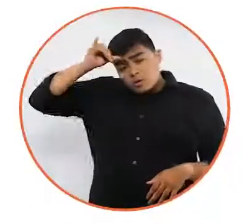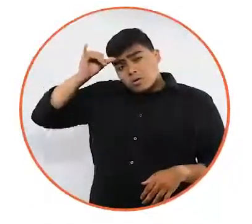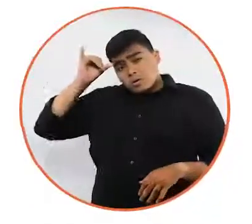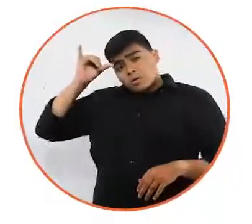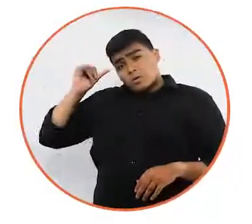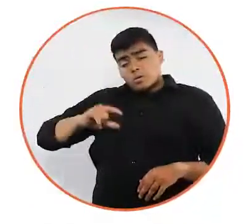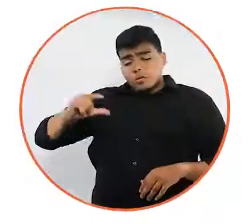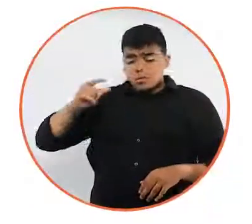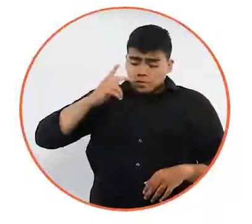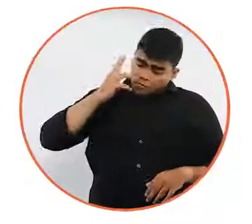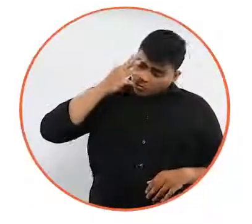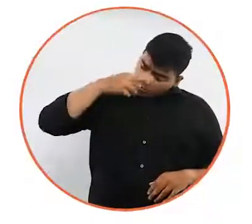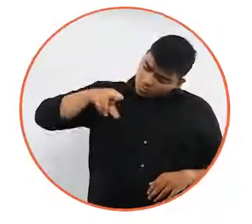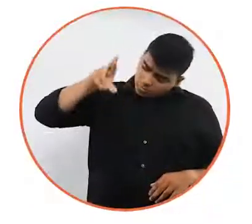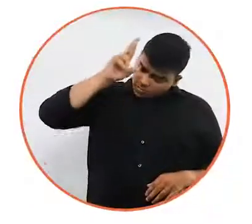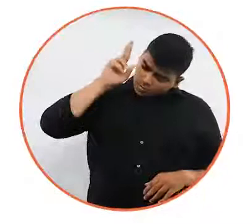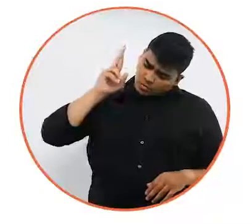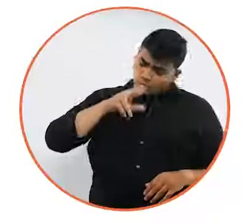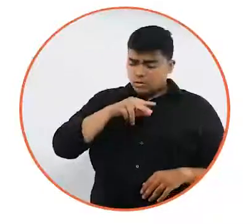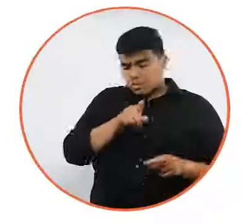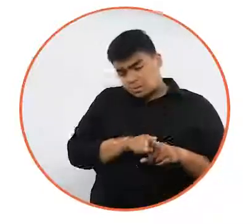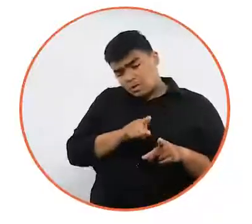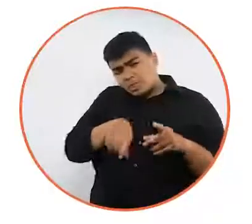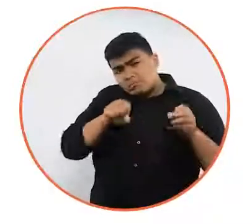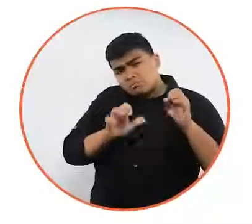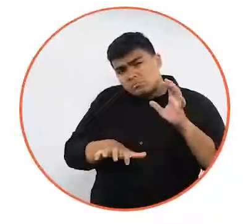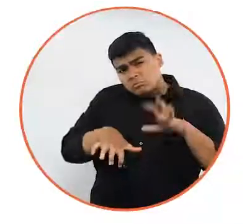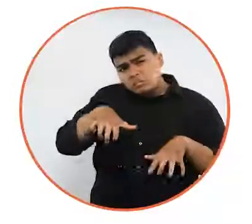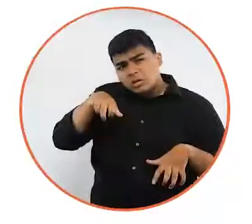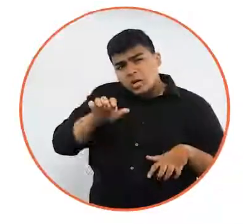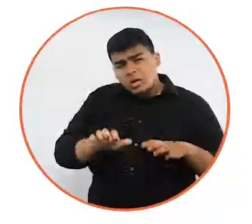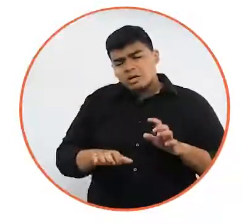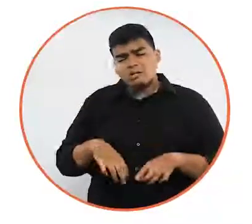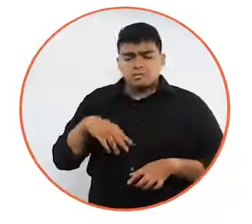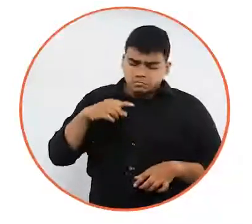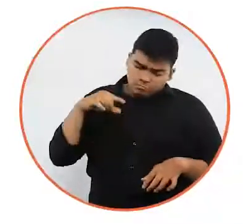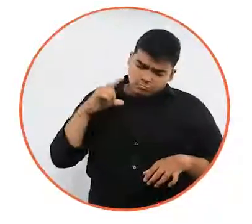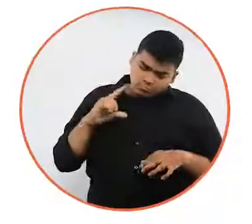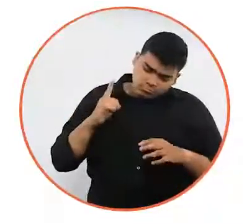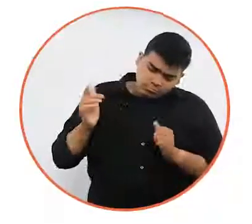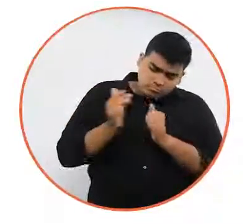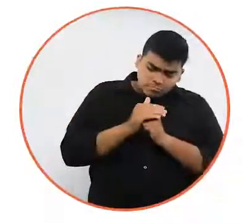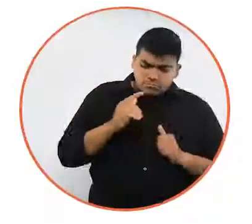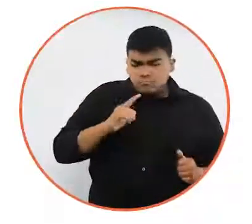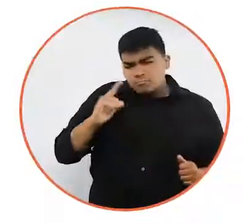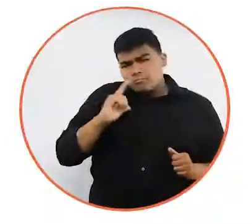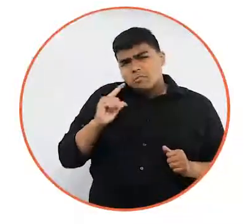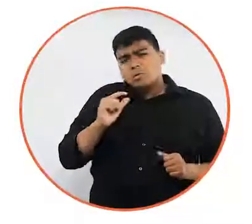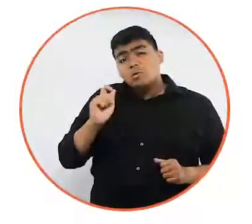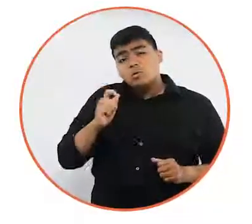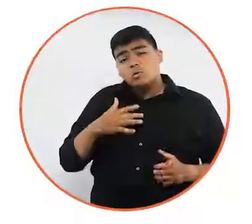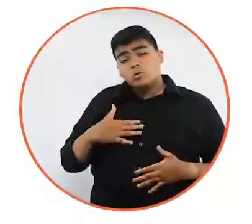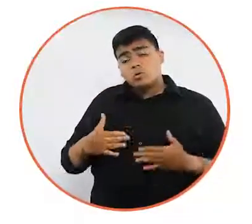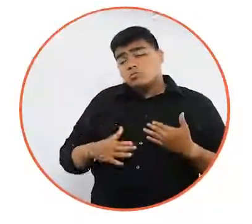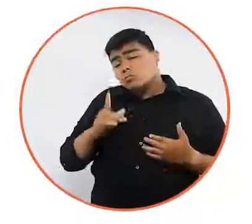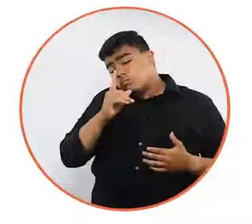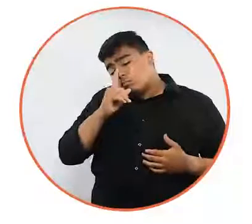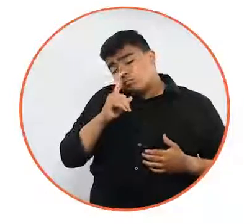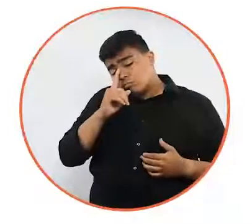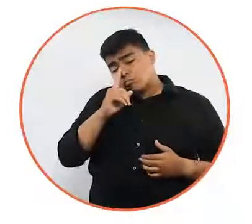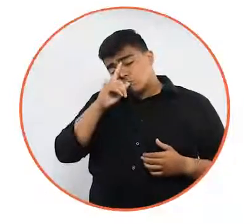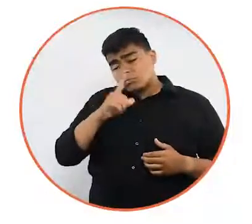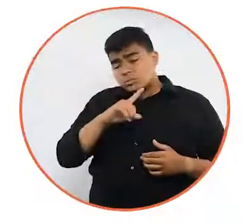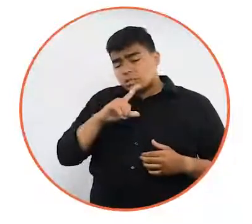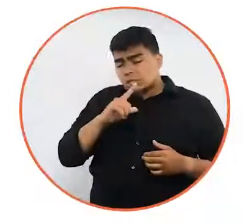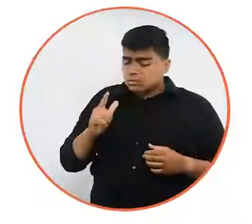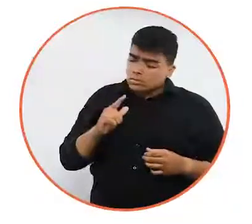que há cardumes de hienas infiltradas. No vão da unha, na alma, um porco belicoso de radar, e que